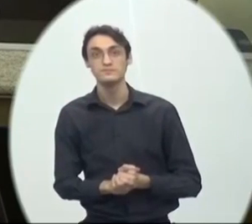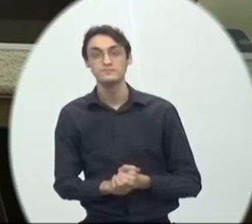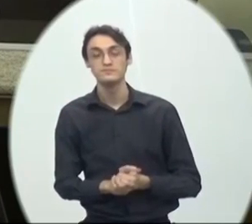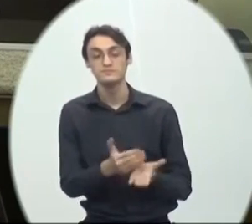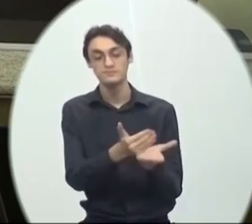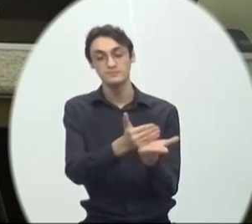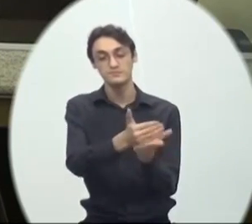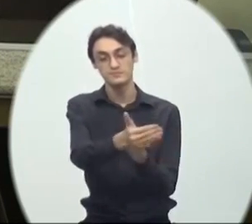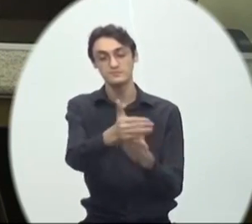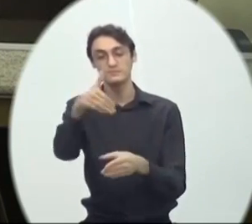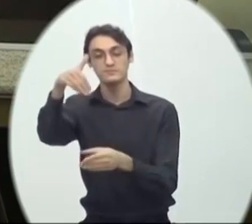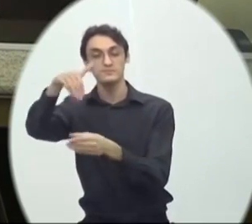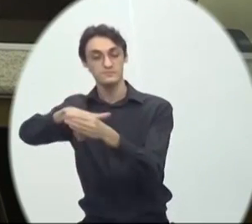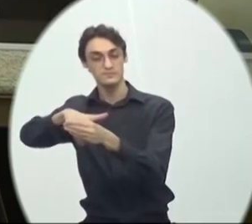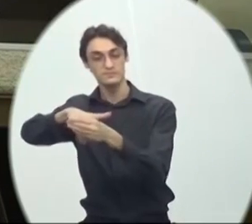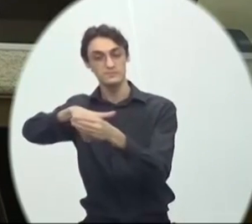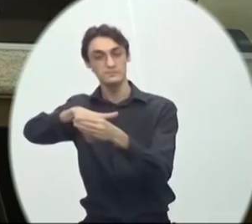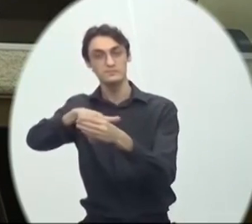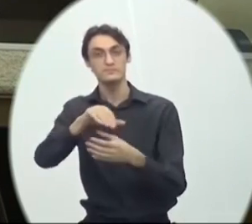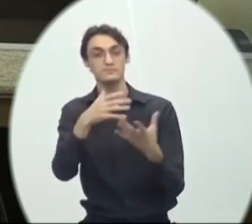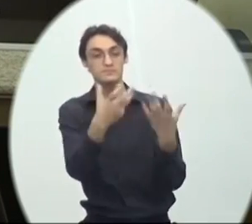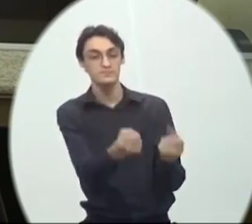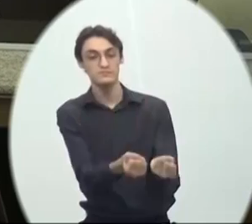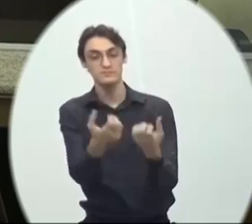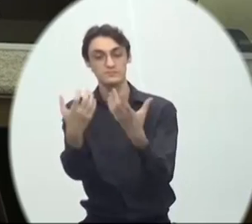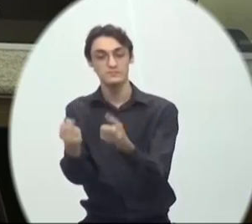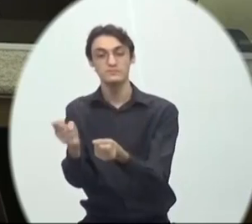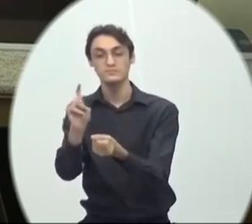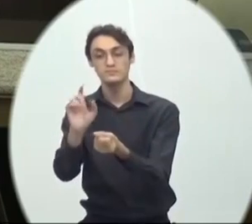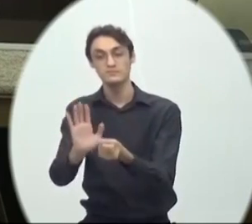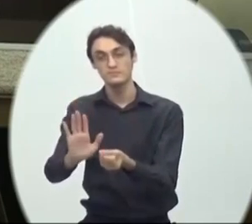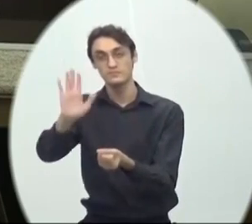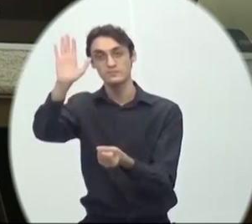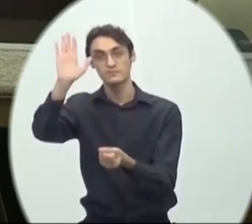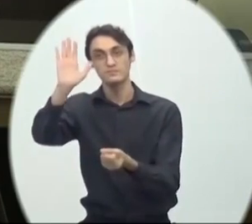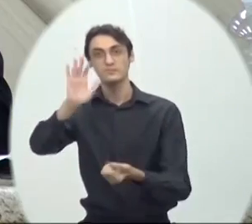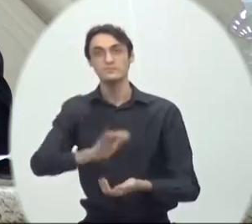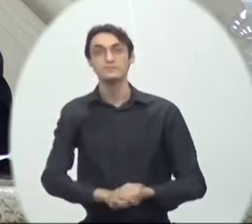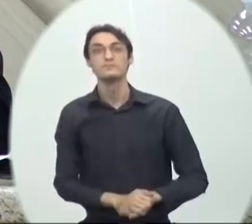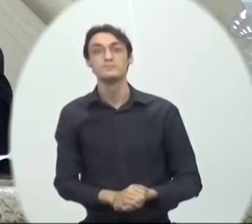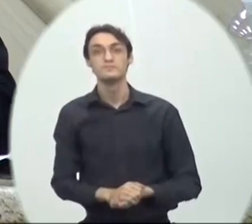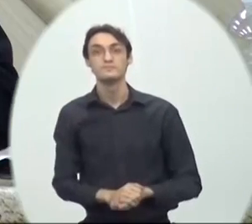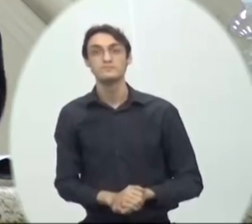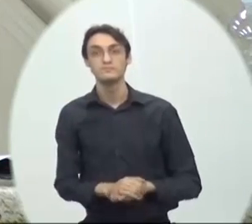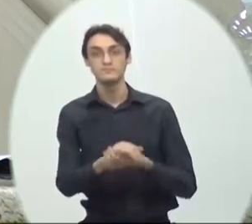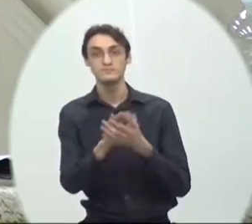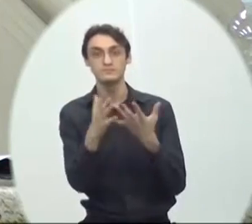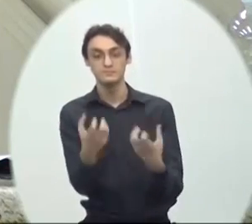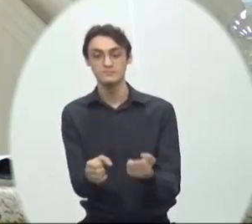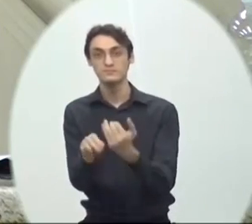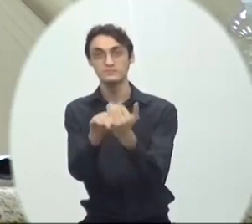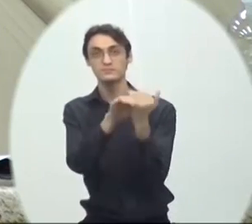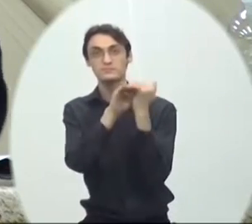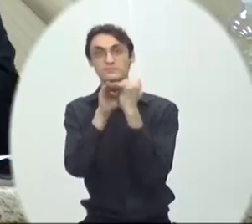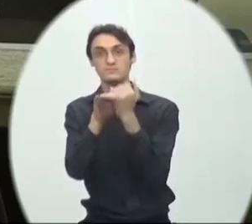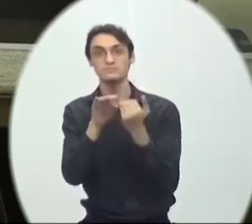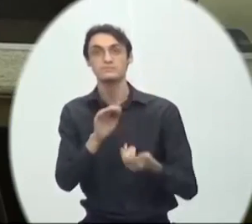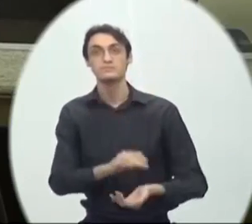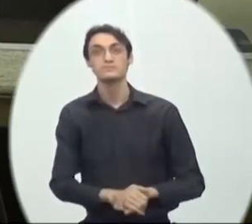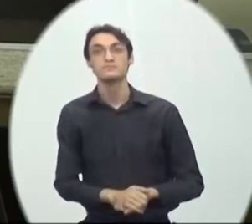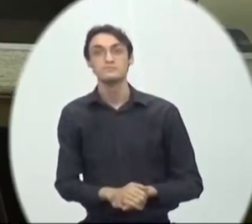o requerimento está em votação. Os favoráveis permaneçam como estão e os contrários se manifestem. Aprovado por